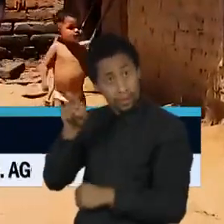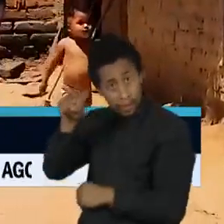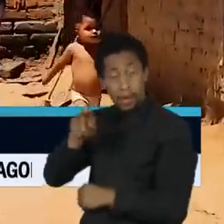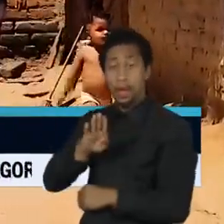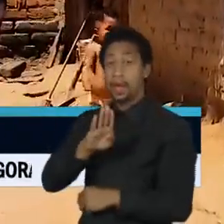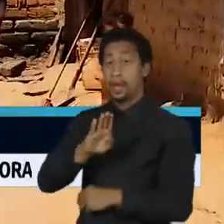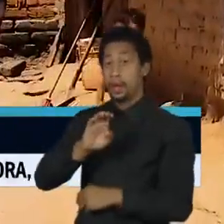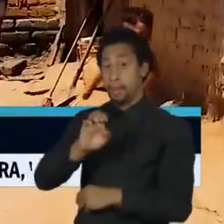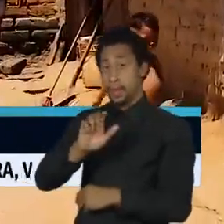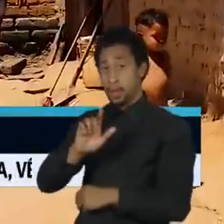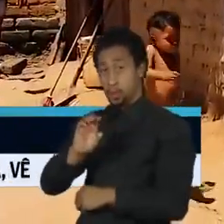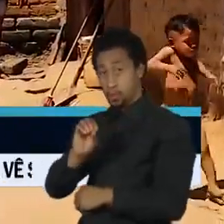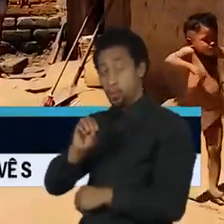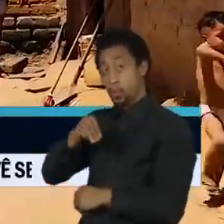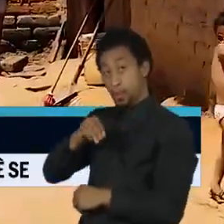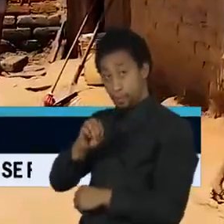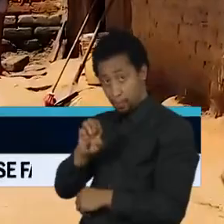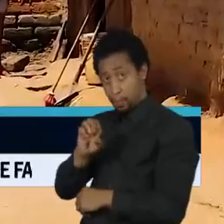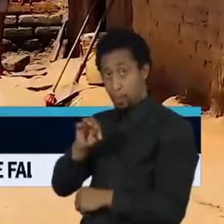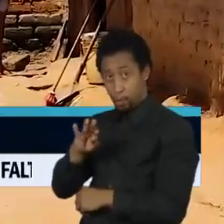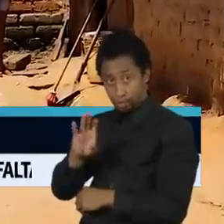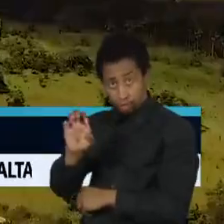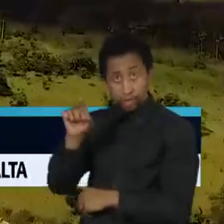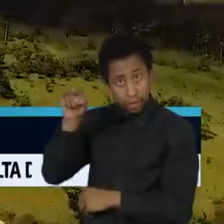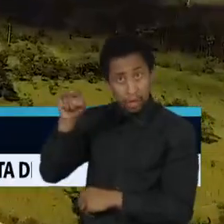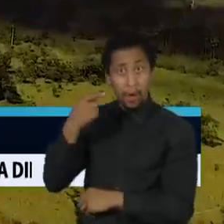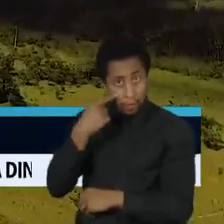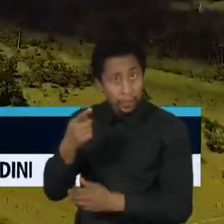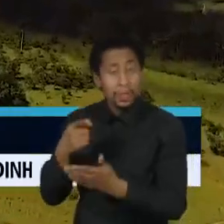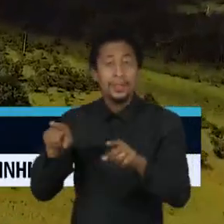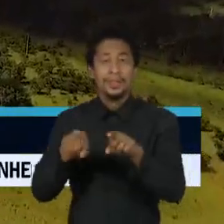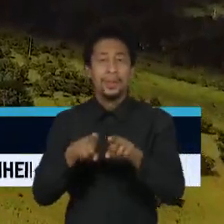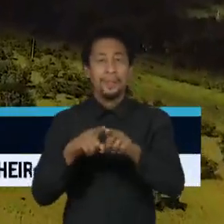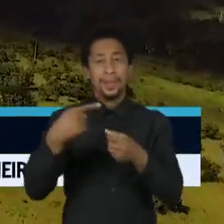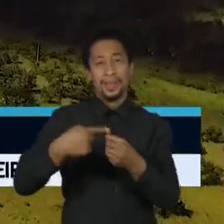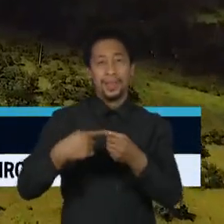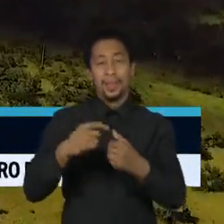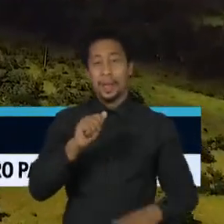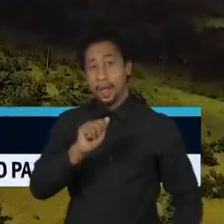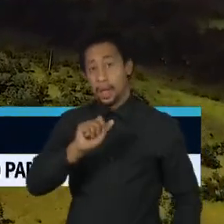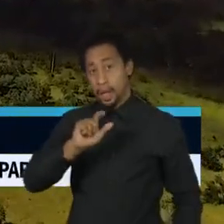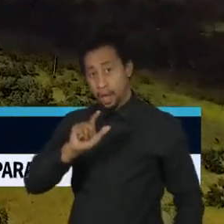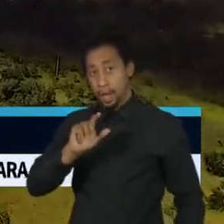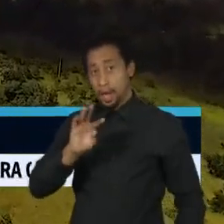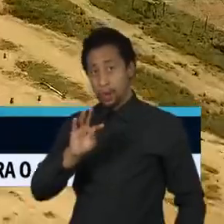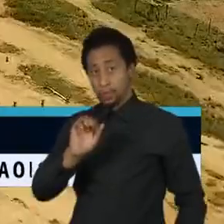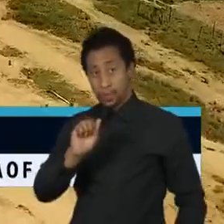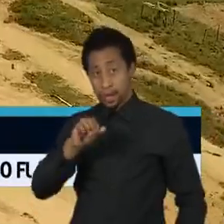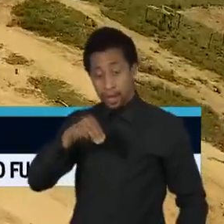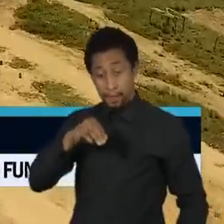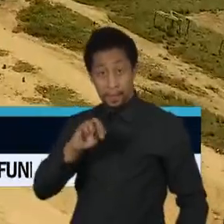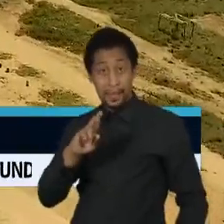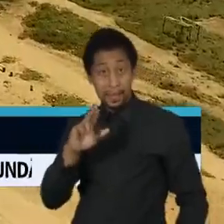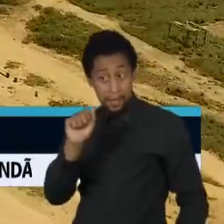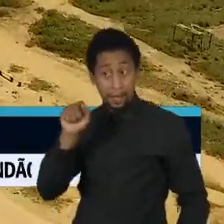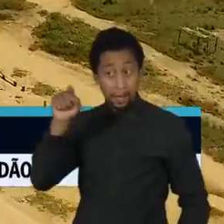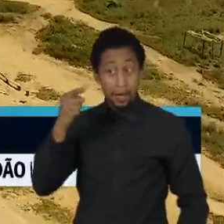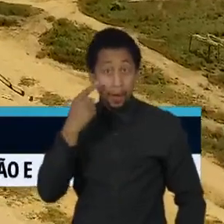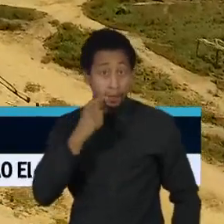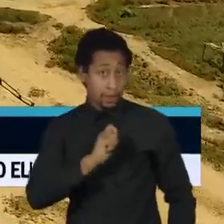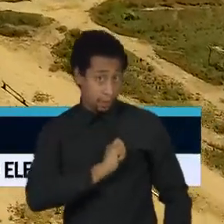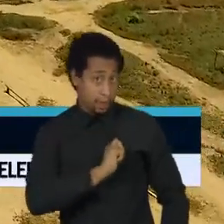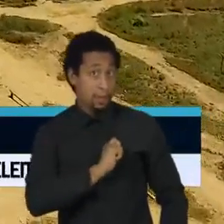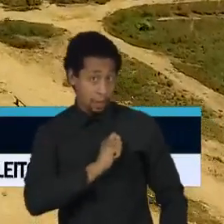nas periferias de Altamira, tendo que pela primeira vez, e aí eu pergunto o que é se tornar pobre, né? É ter que pagar a primeira...